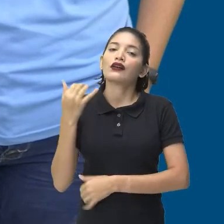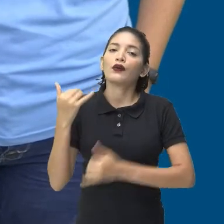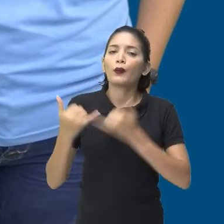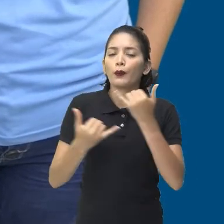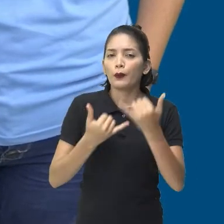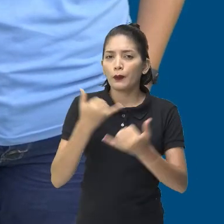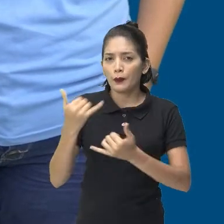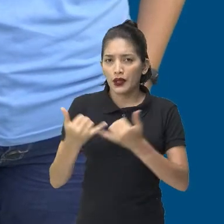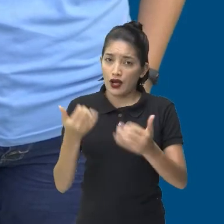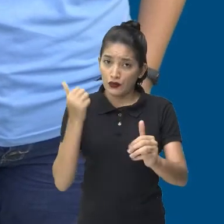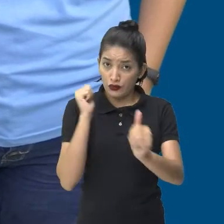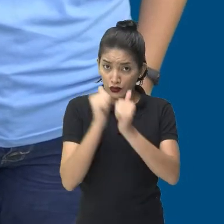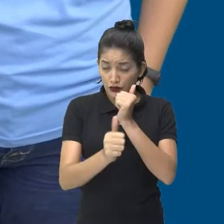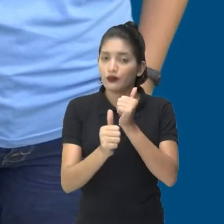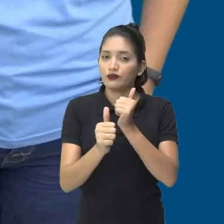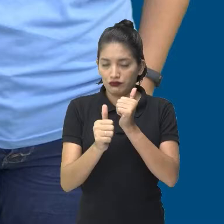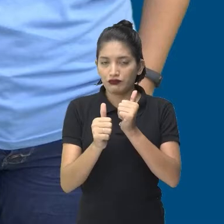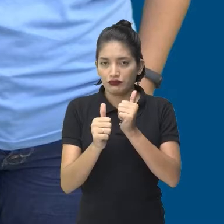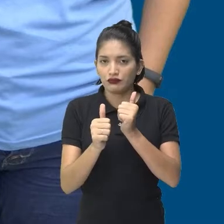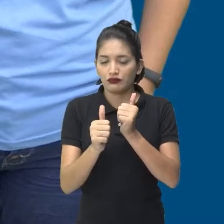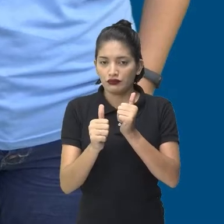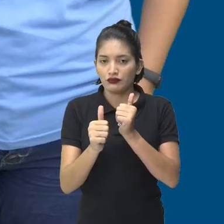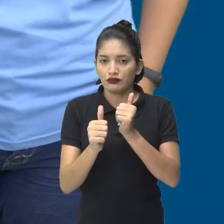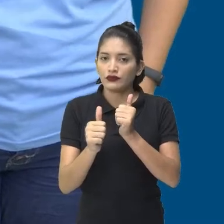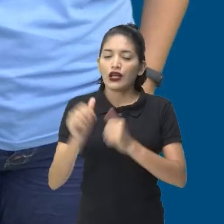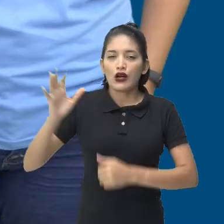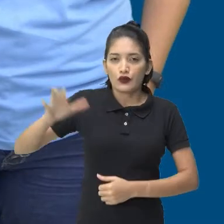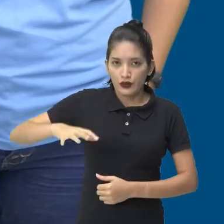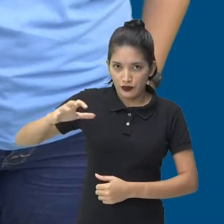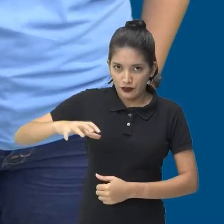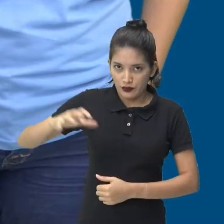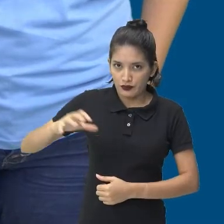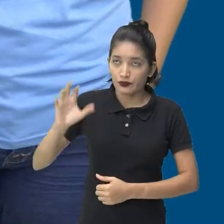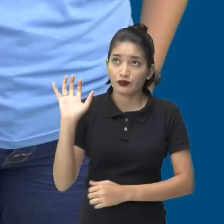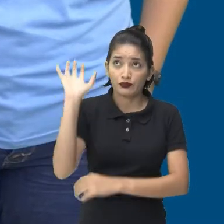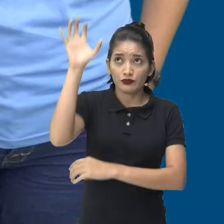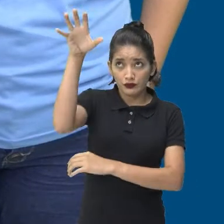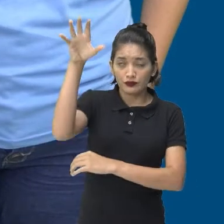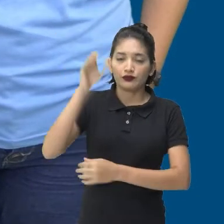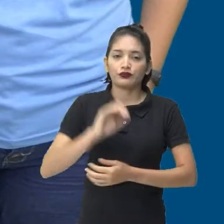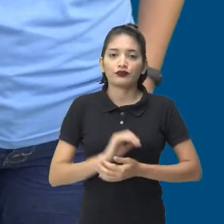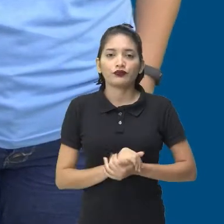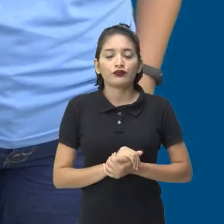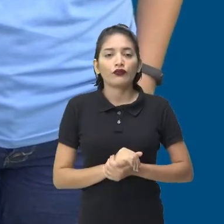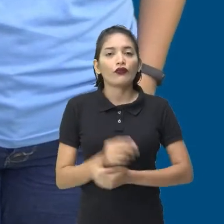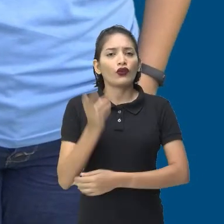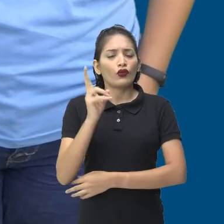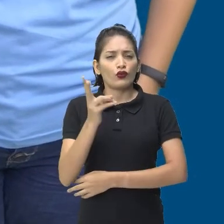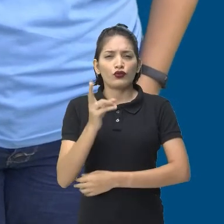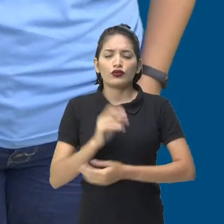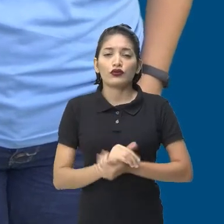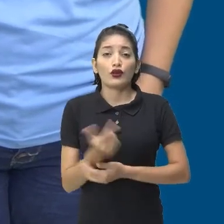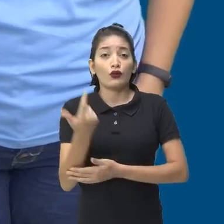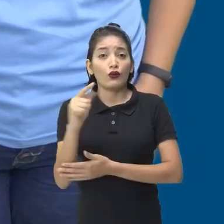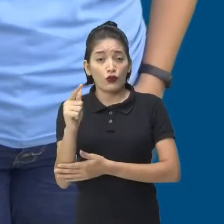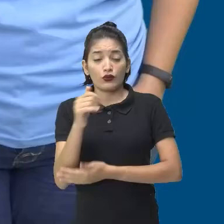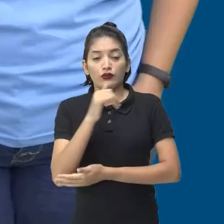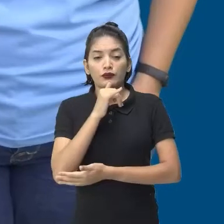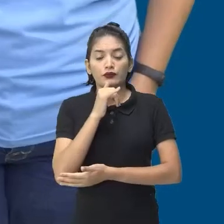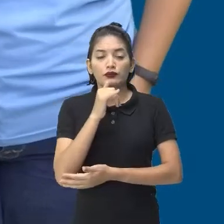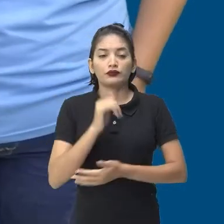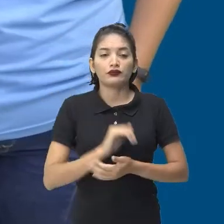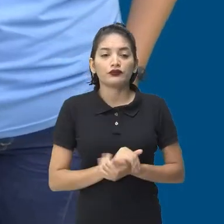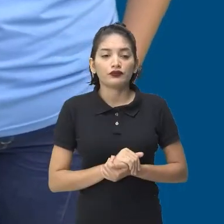jogaremos, né, aqui ao basquete, né? Seguindo, nós temos um outro